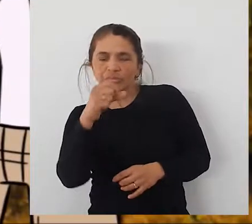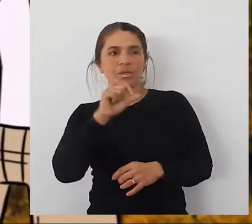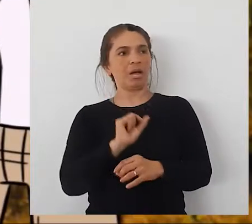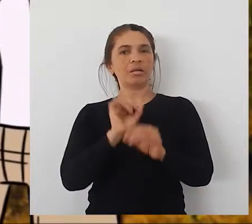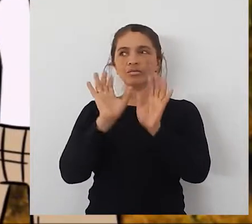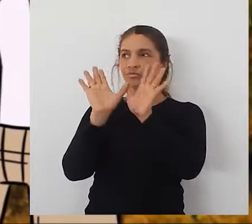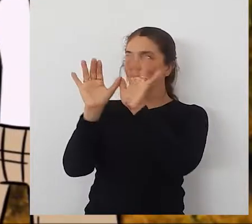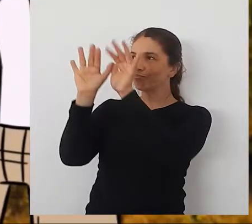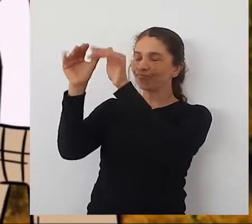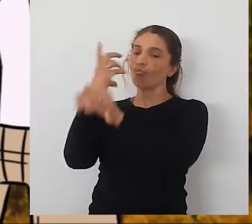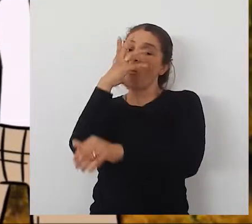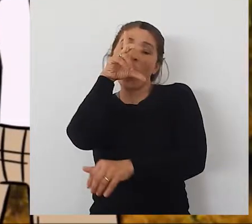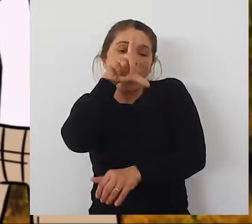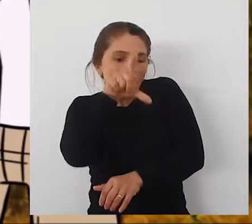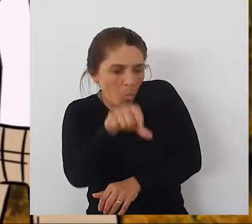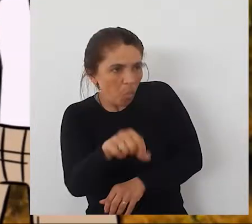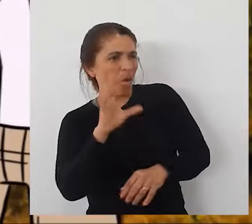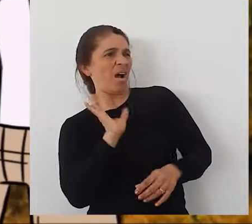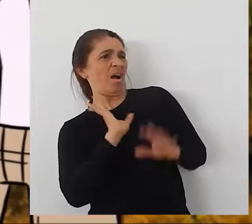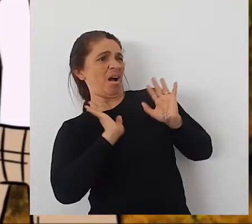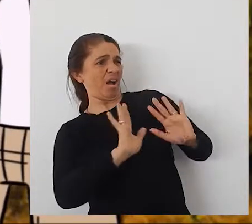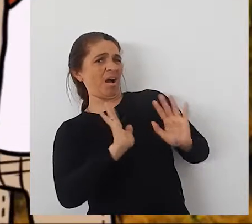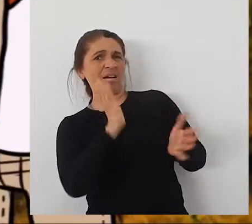tucano. Ui! Sai!